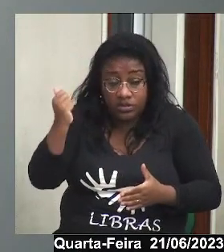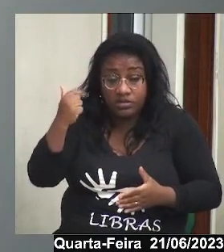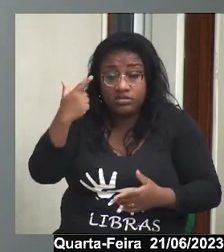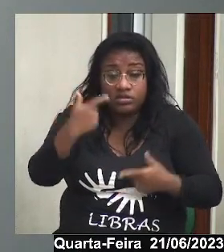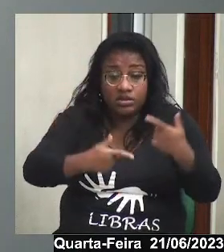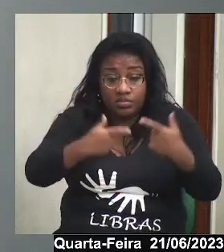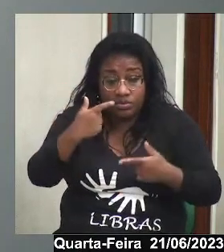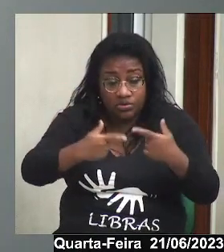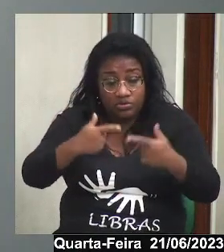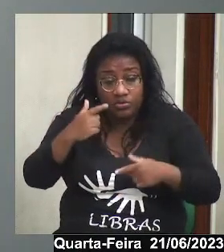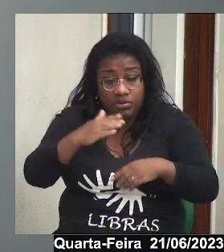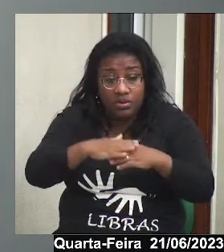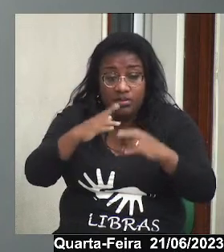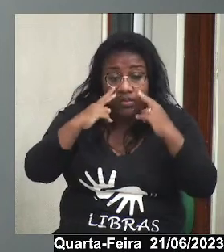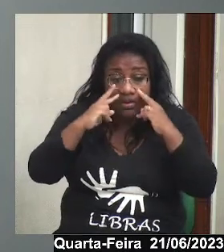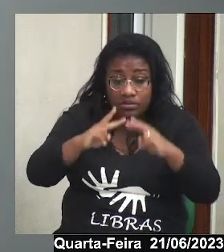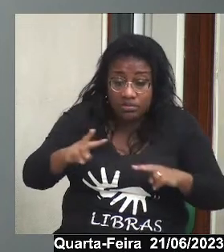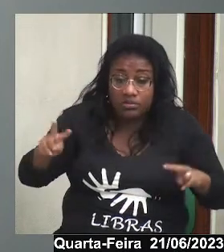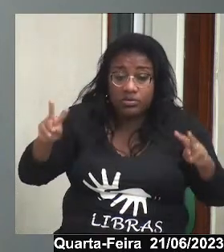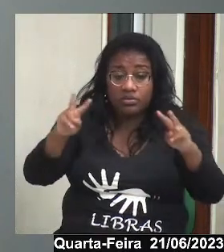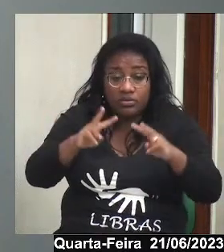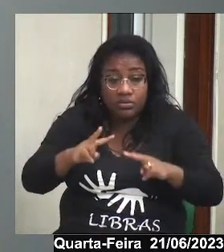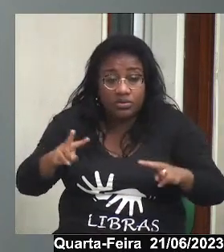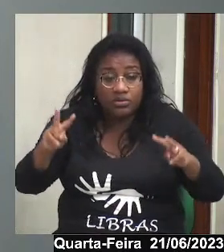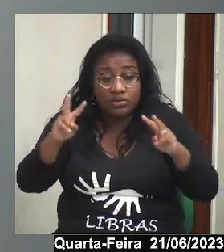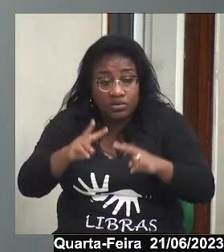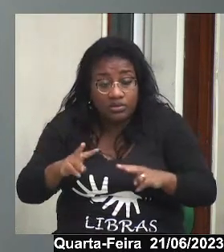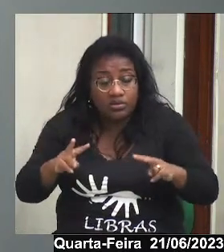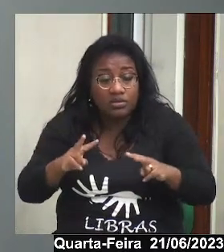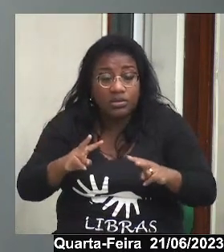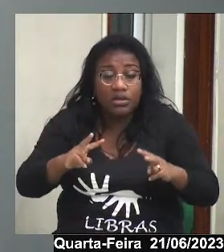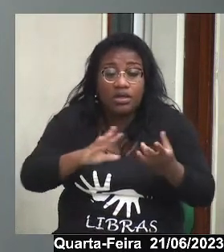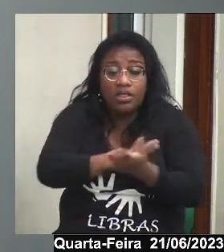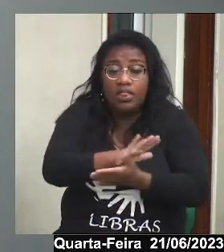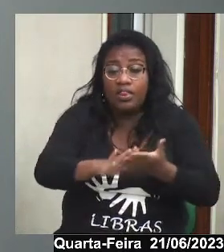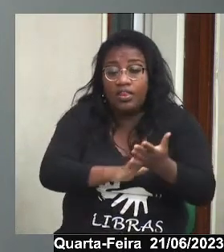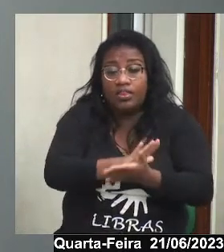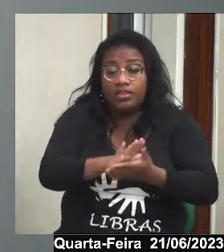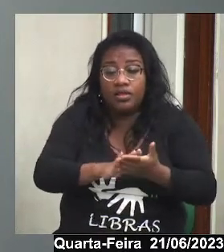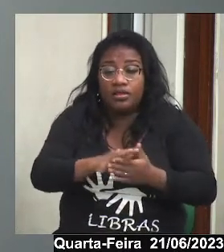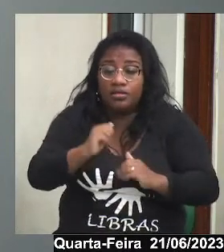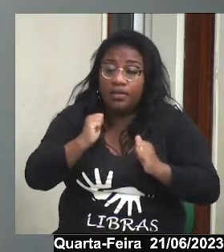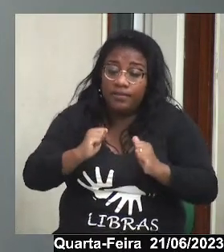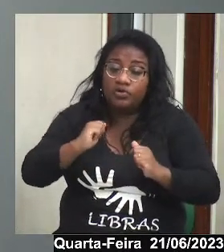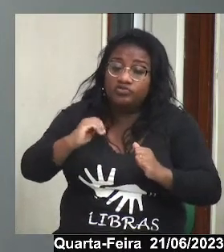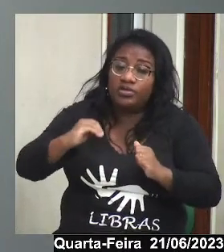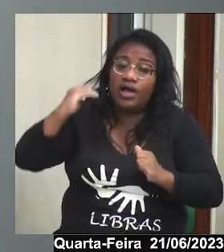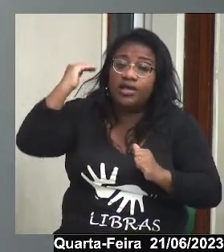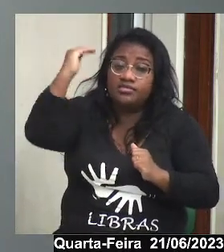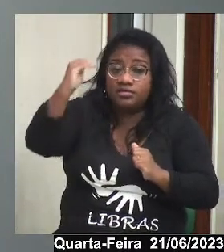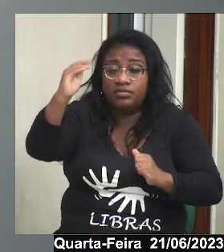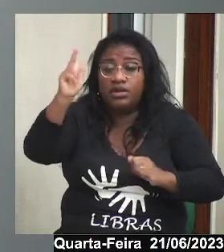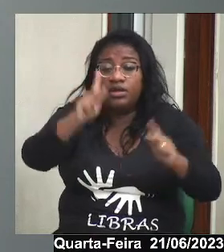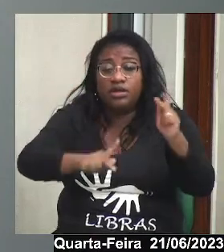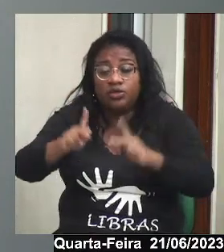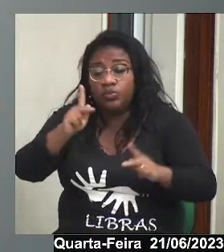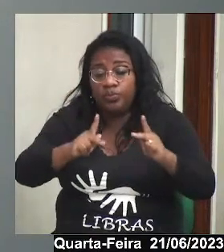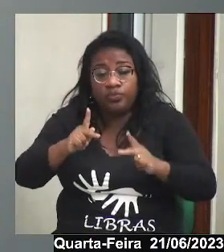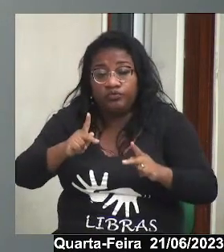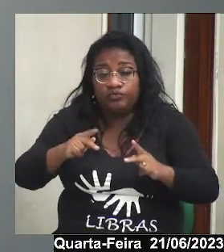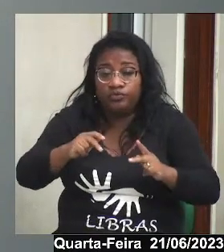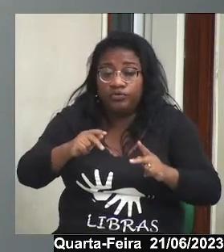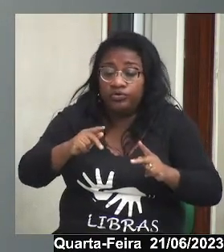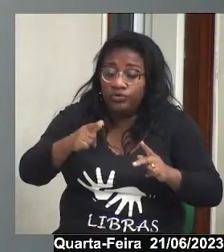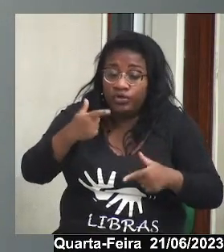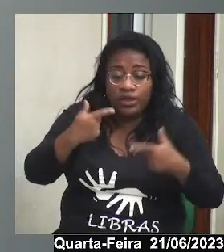do jogo político, mas a minha visão, senhores, é: nada pode estar acima da nossa população, nem o